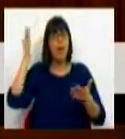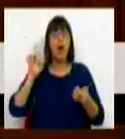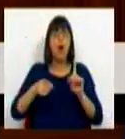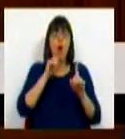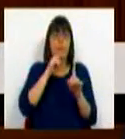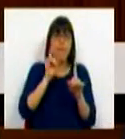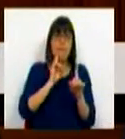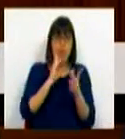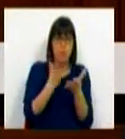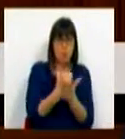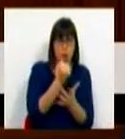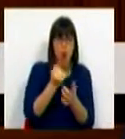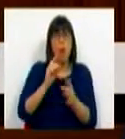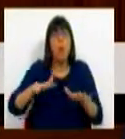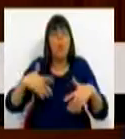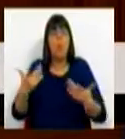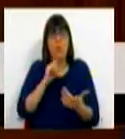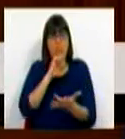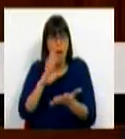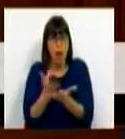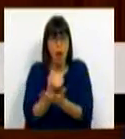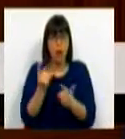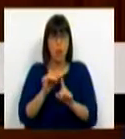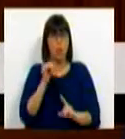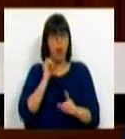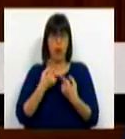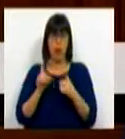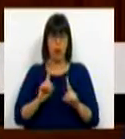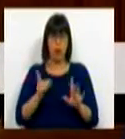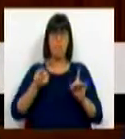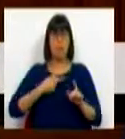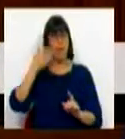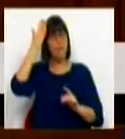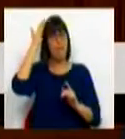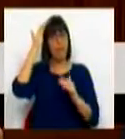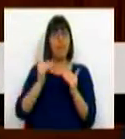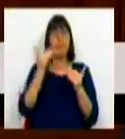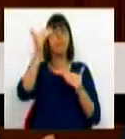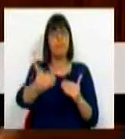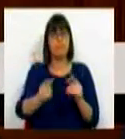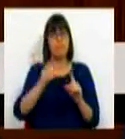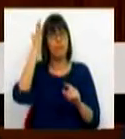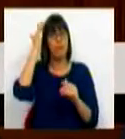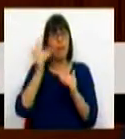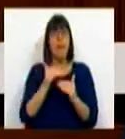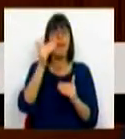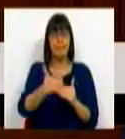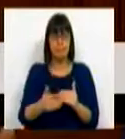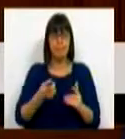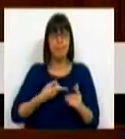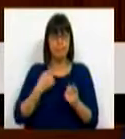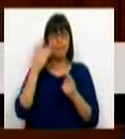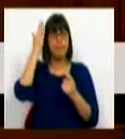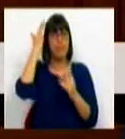qual é que poderia ser o valor recuperável e quando, porque não é indiferente, temos que projetar, exatamente, portanto temos